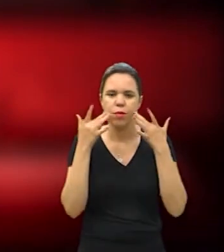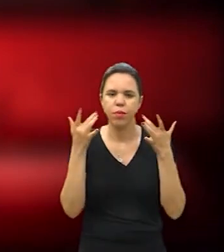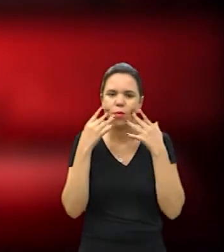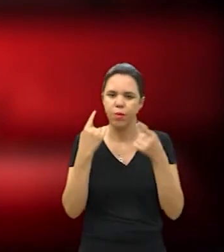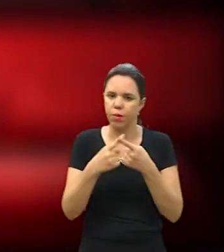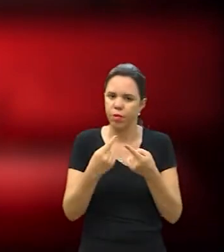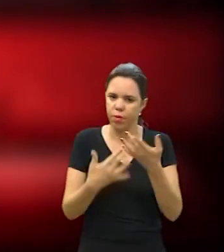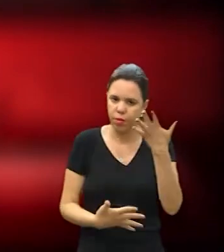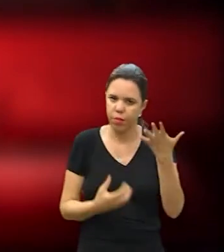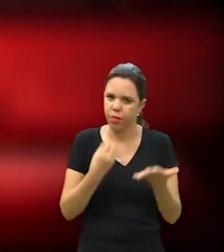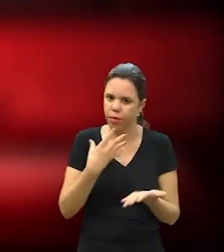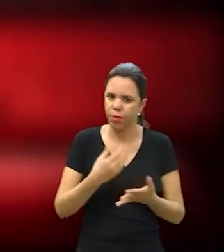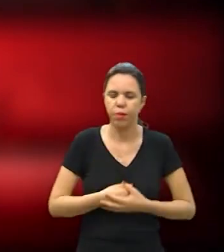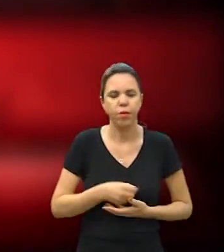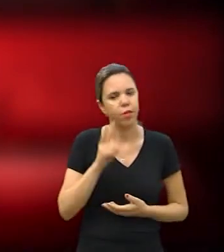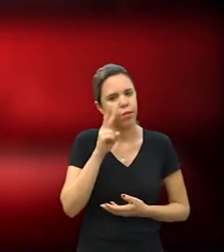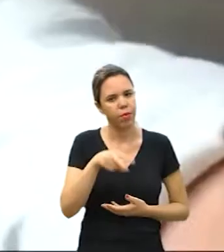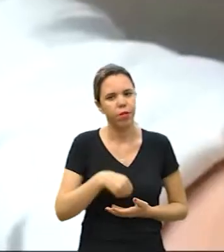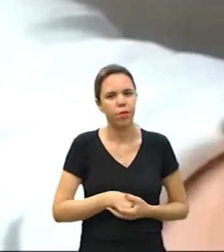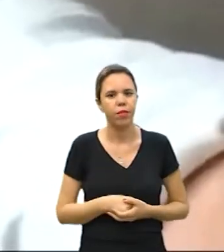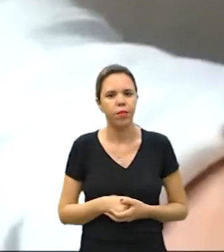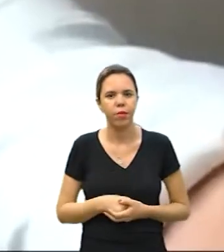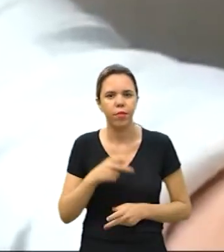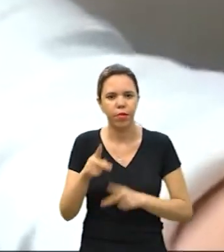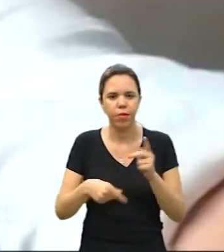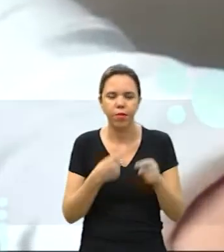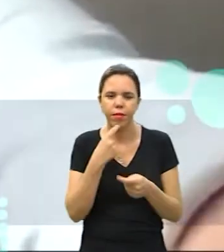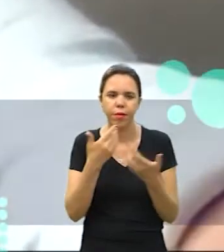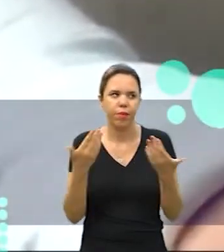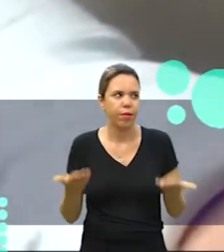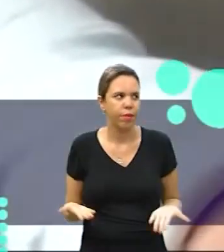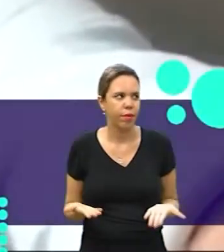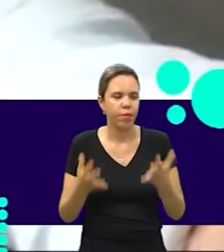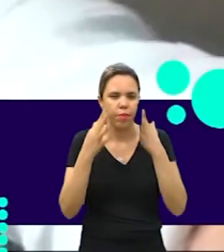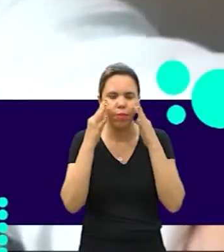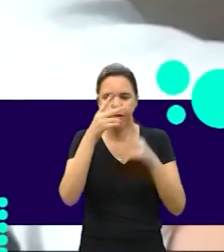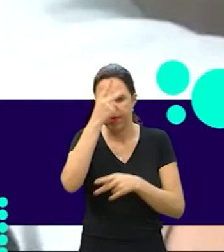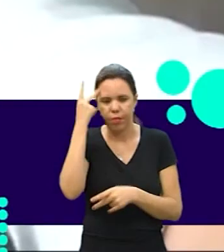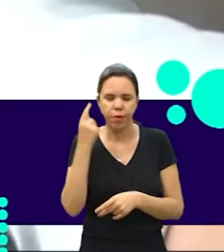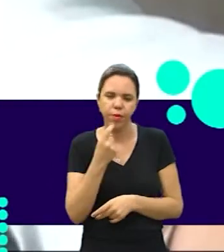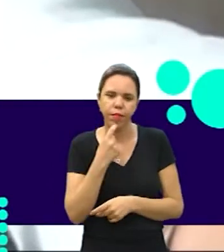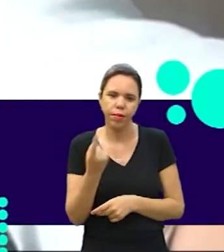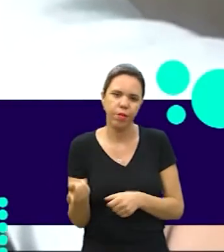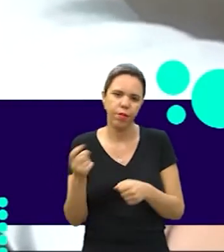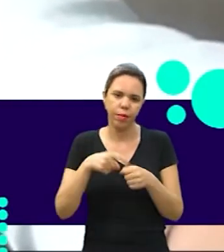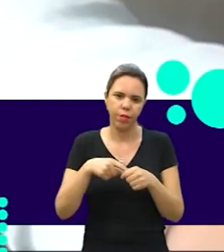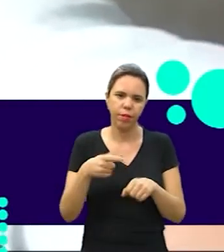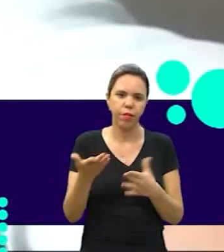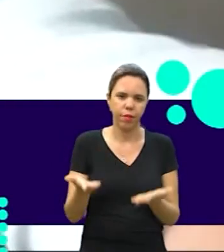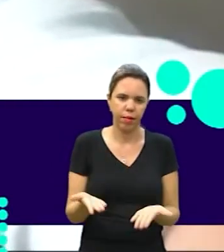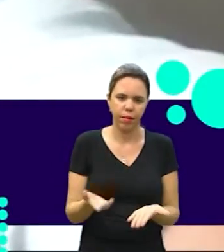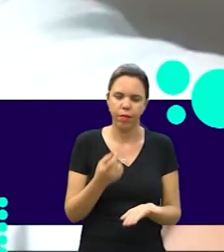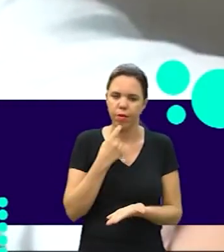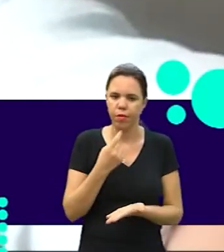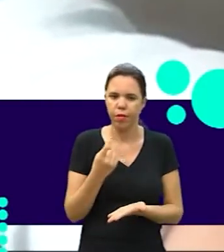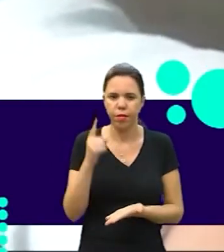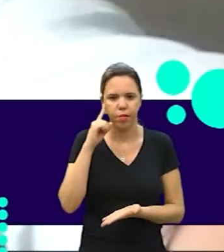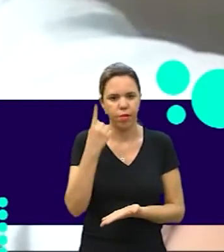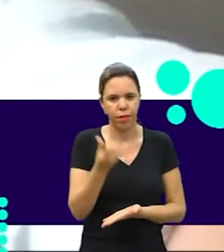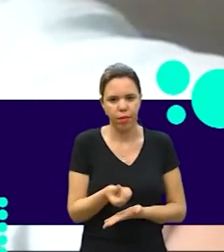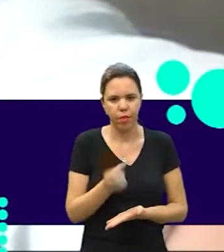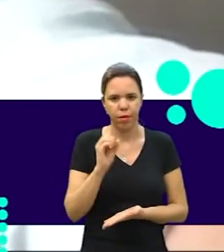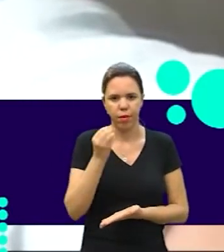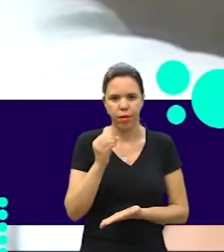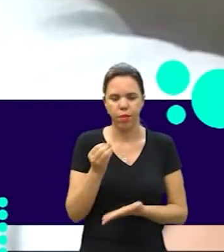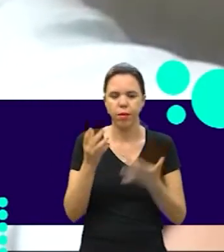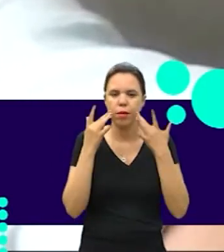teatro porque tem muita coisa boa. Olha aí. Fala, meu povo de Campinas, atenção pessoal de Campinas, eu estarei aí de volta em Campinas no dia